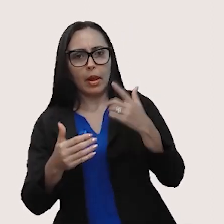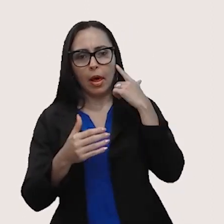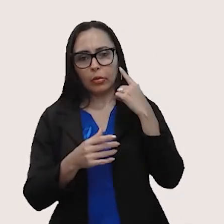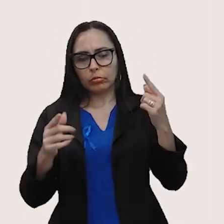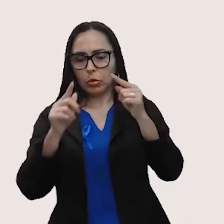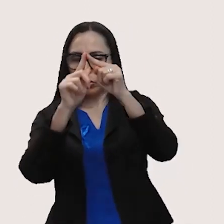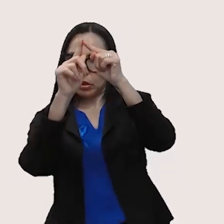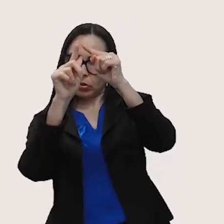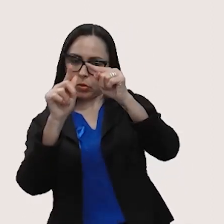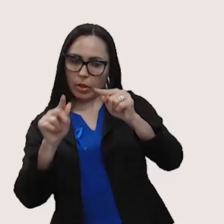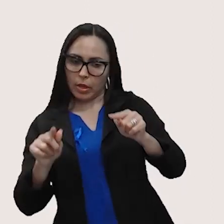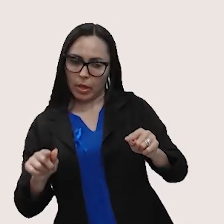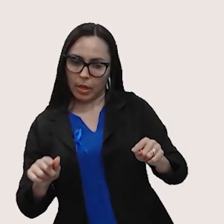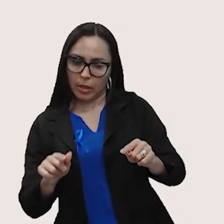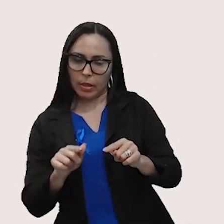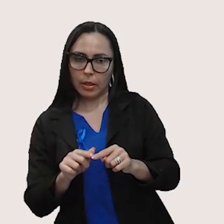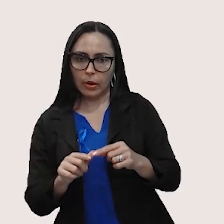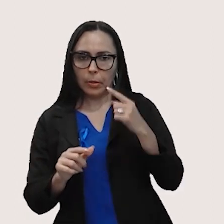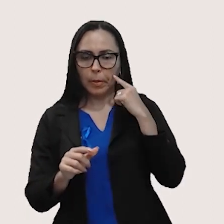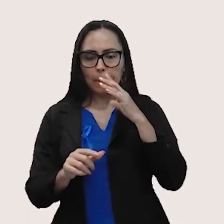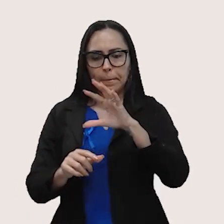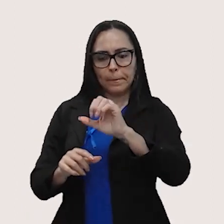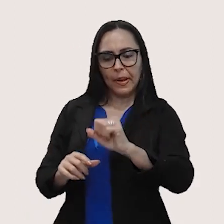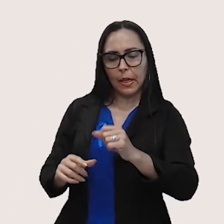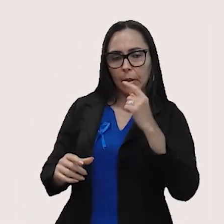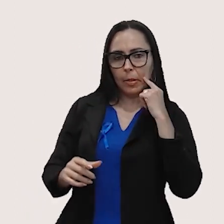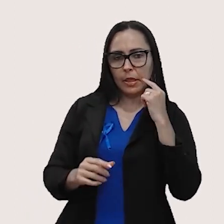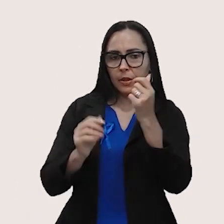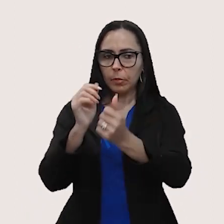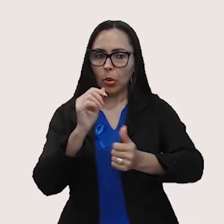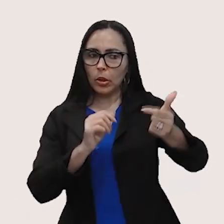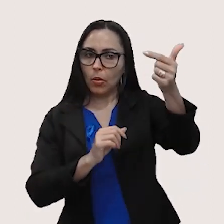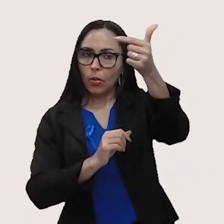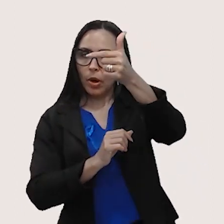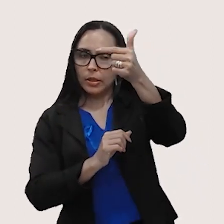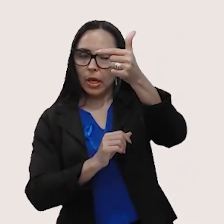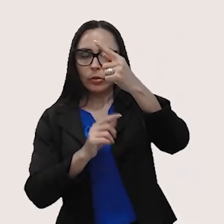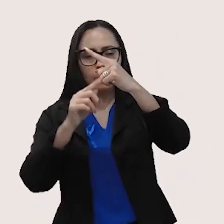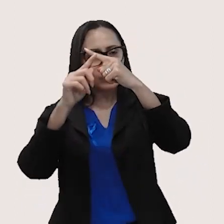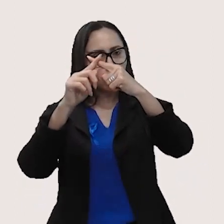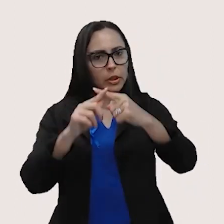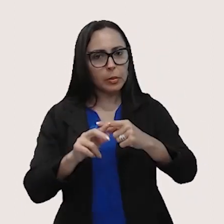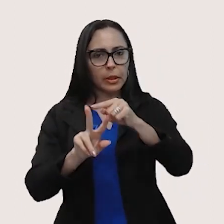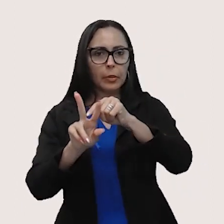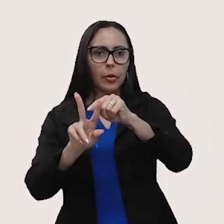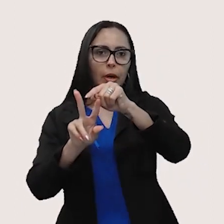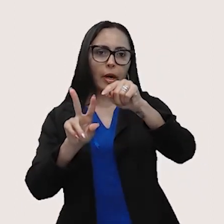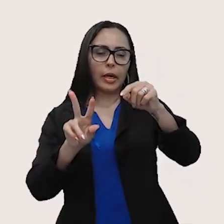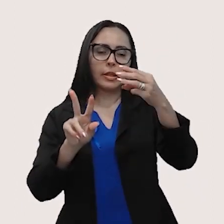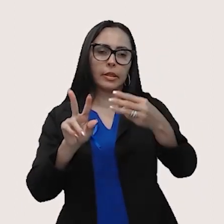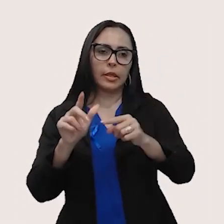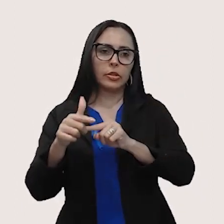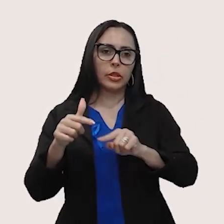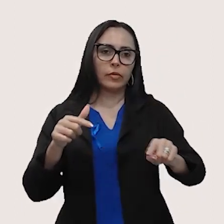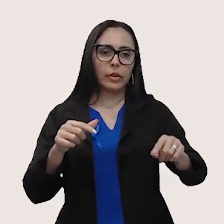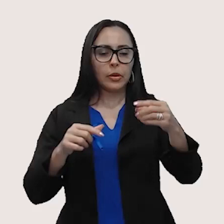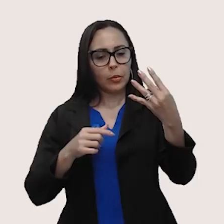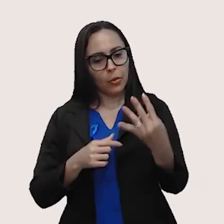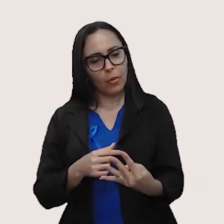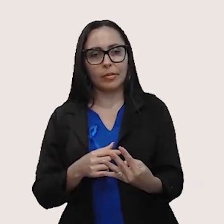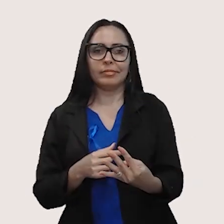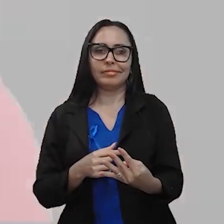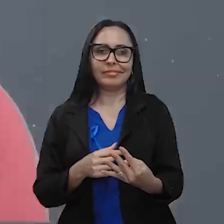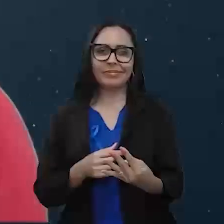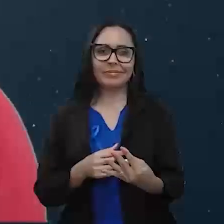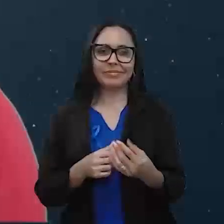é só pegar essa medida, elevar ao quadrado, multiplicar por raiz de 3 e dividir por 4, beleza? Show